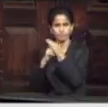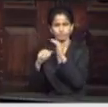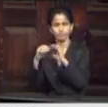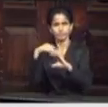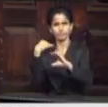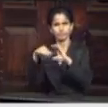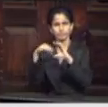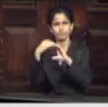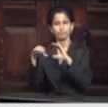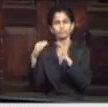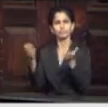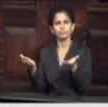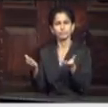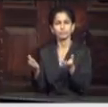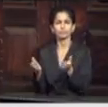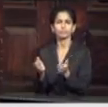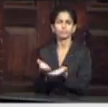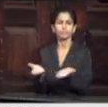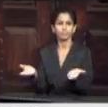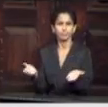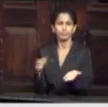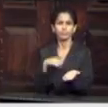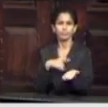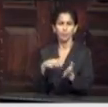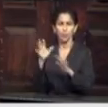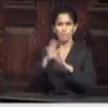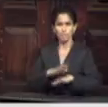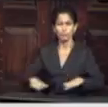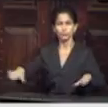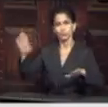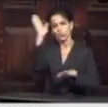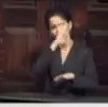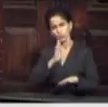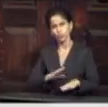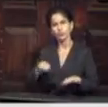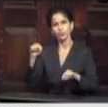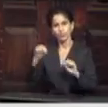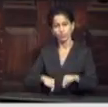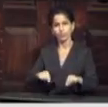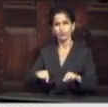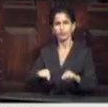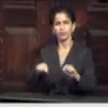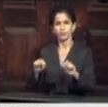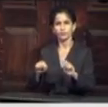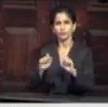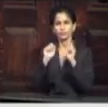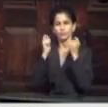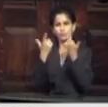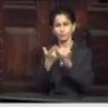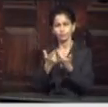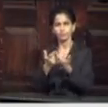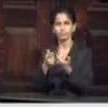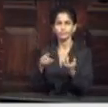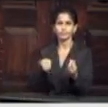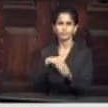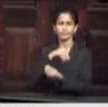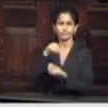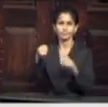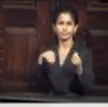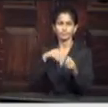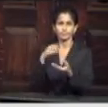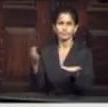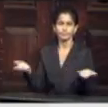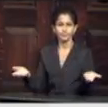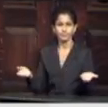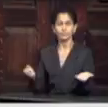comunicação, que agem nacionalmente, agiram aqui na Assembleia Legislativa. O problema é que isso se mistura,